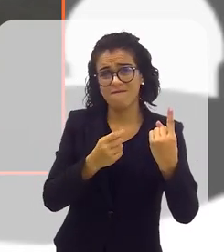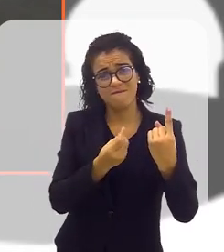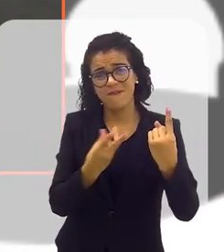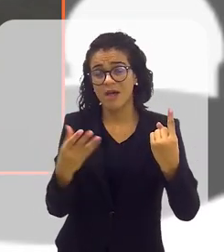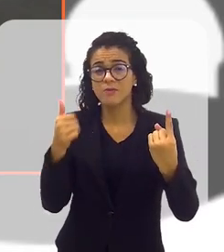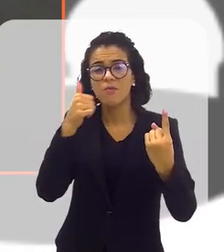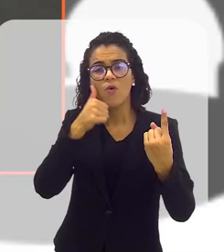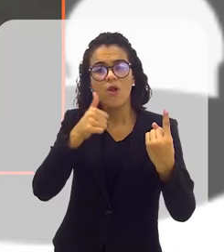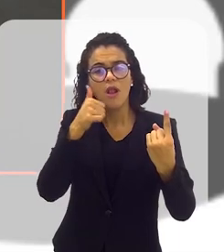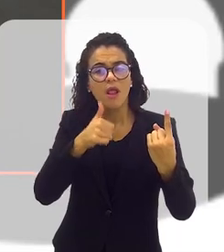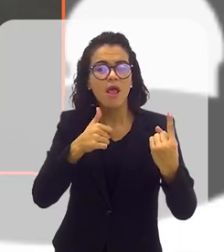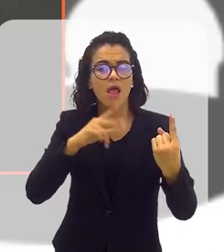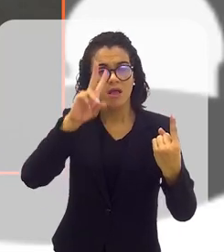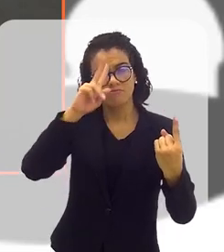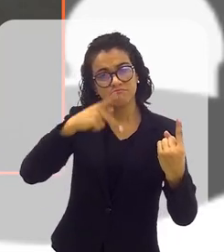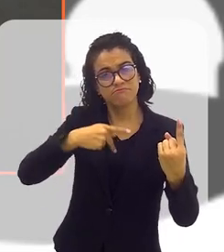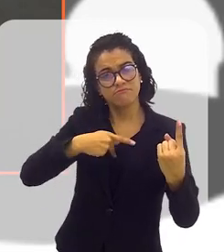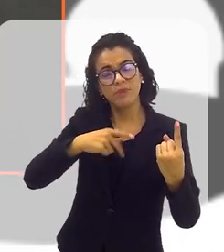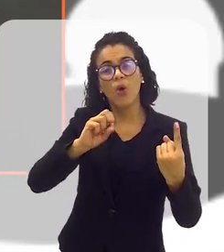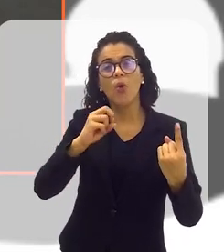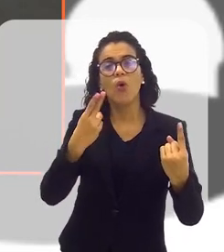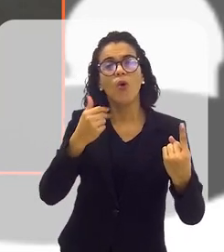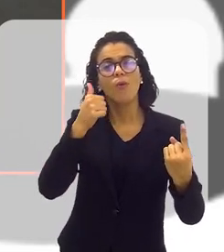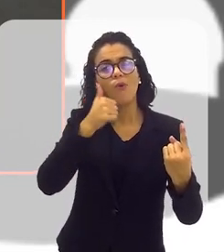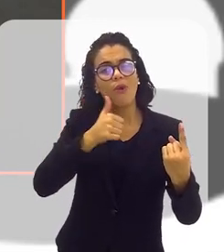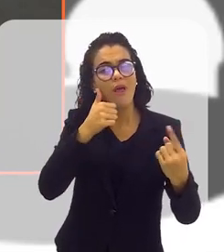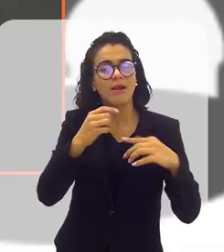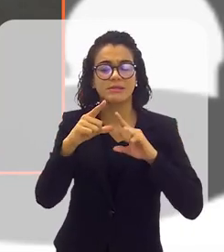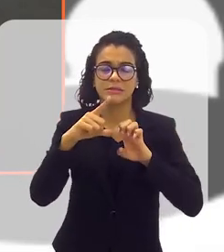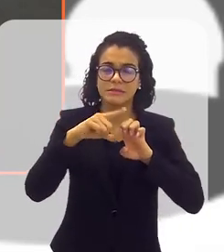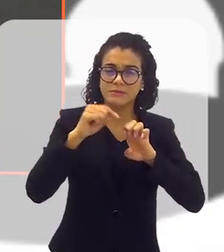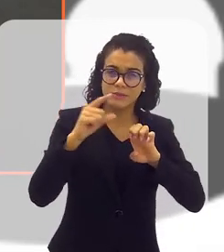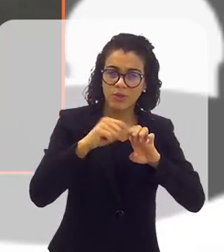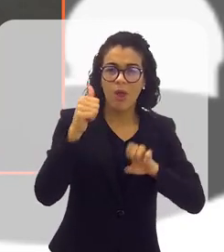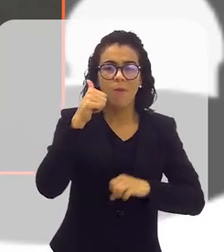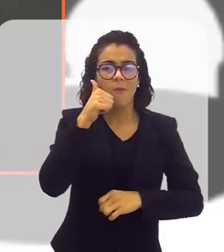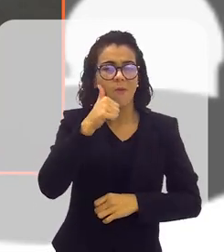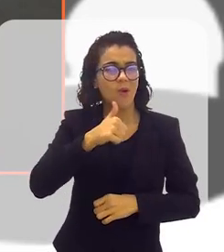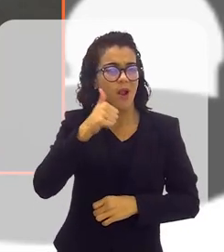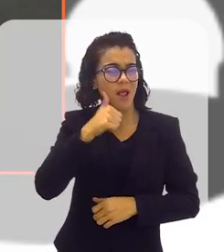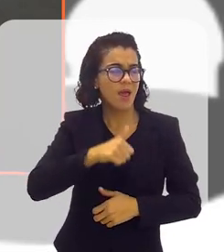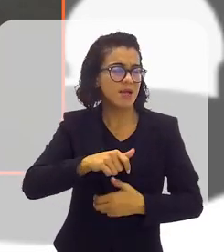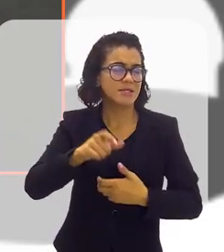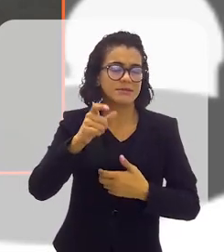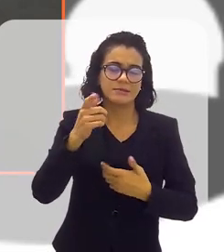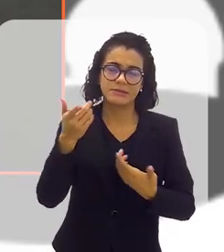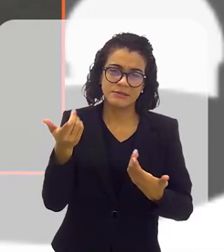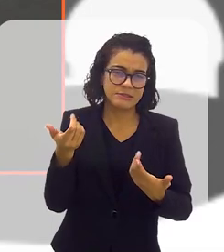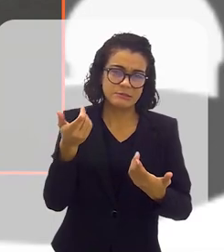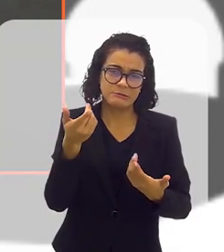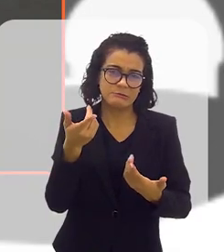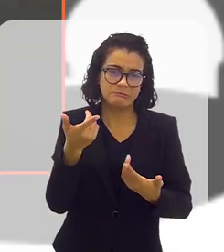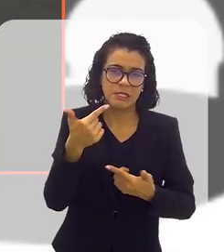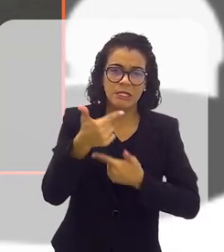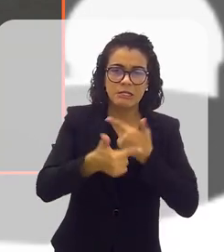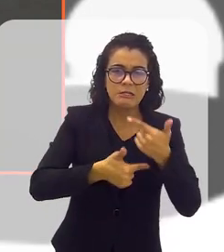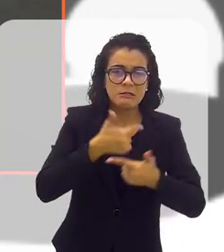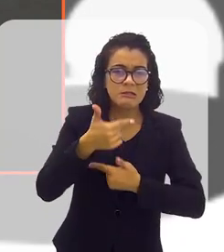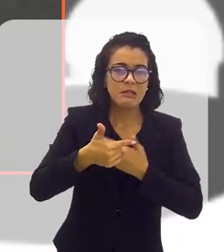existem muitas, sejam mulheres individuais, ou sejam mulheres empreendedoras, mulheres executivas,